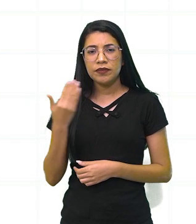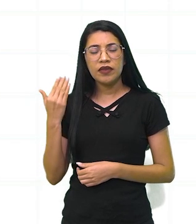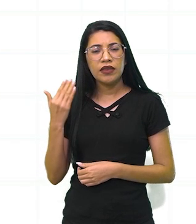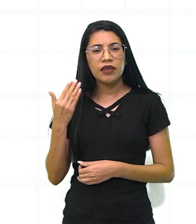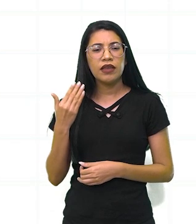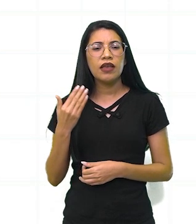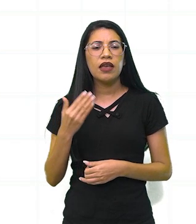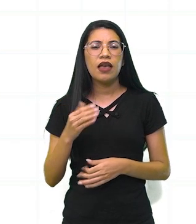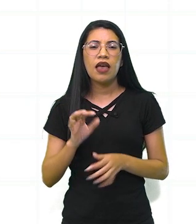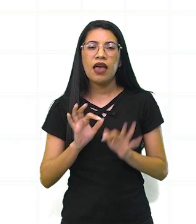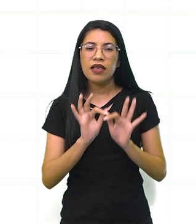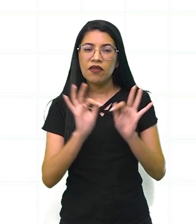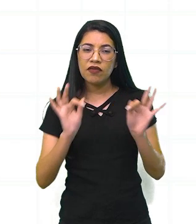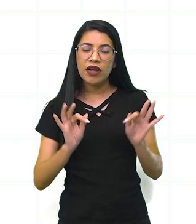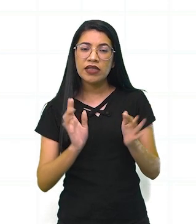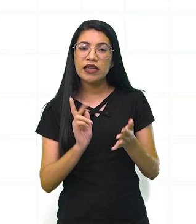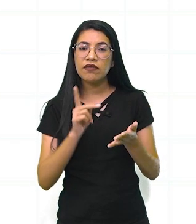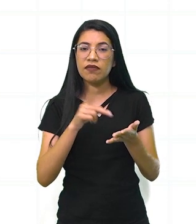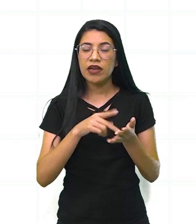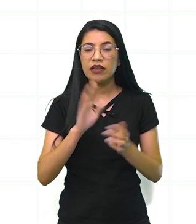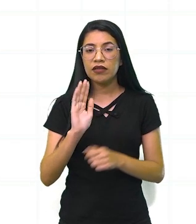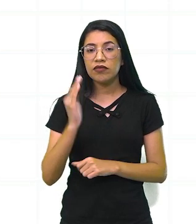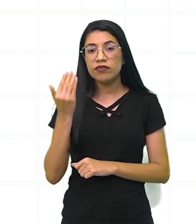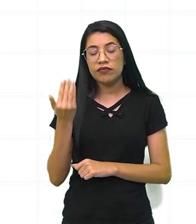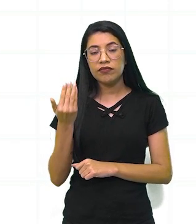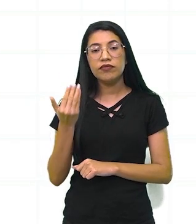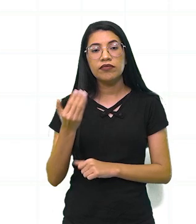verdadeira ou falsa vamos